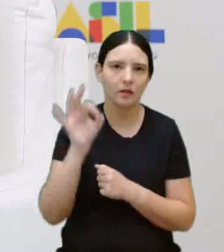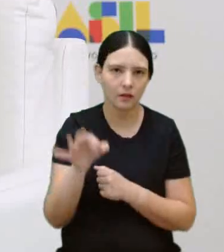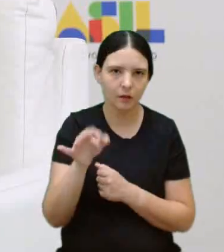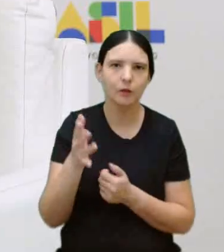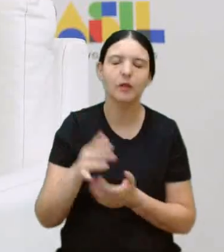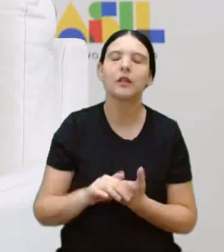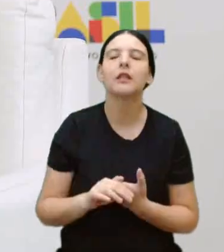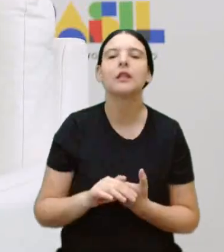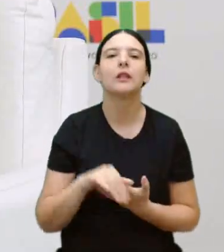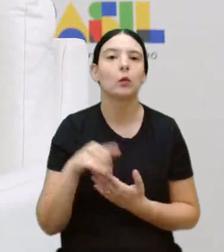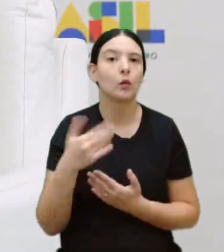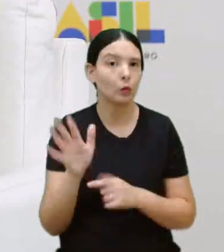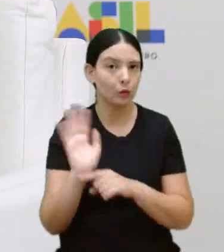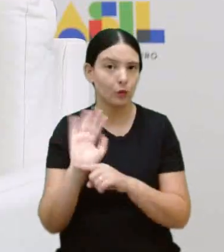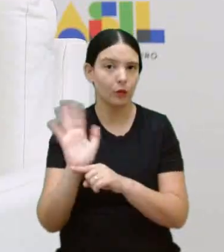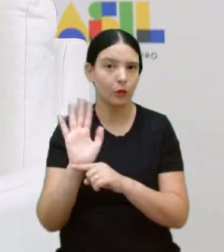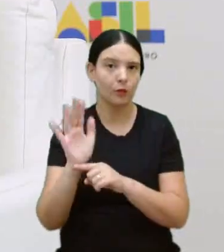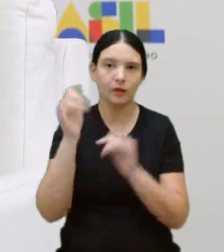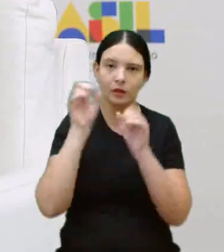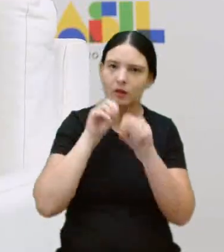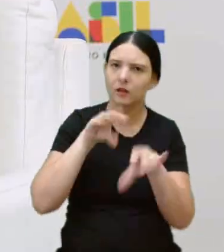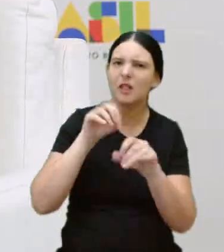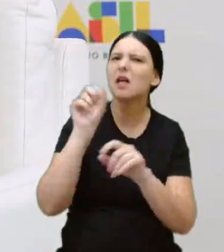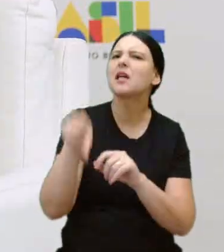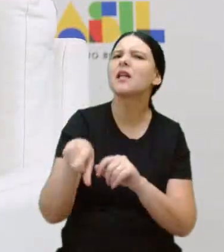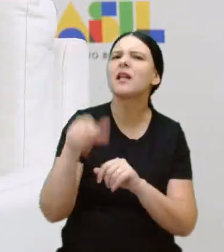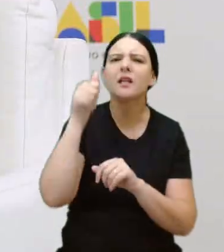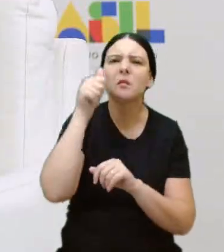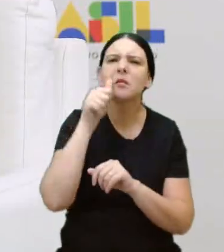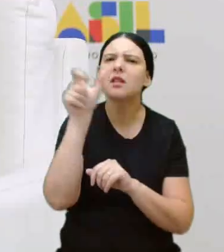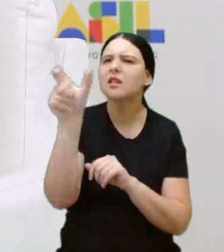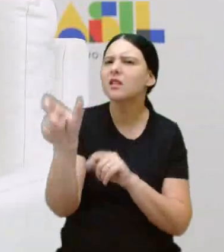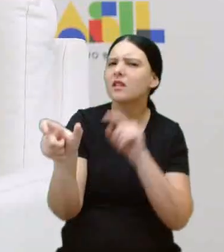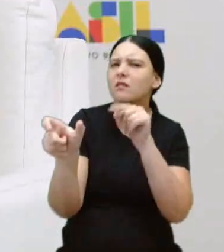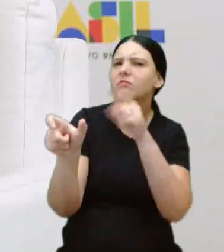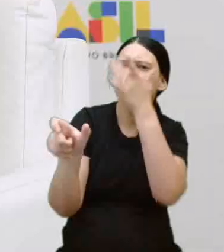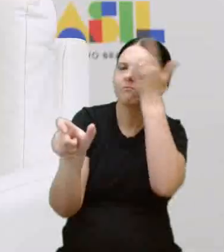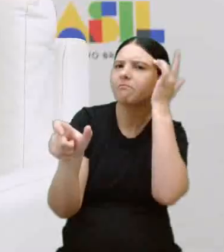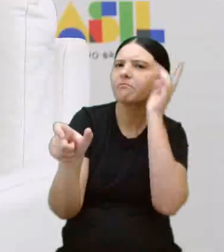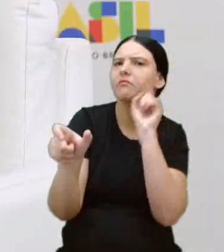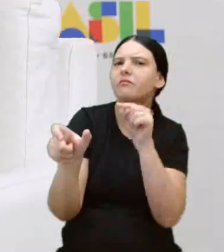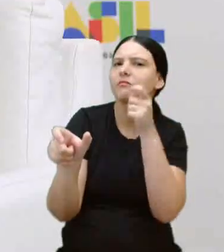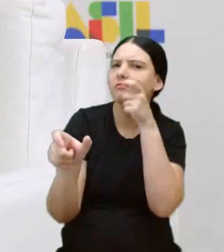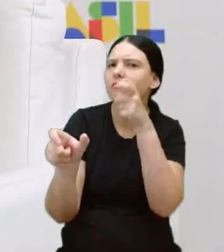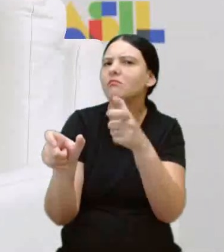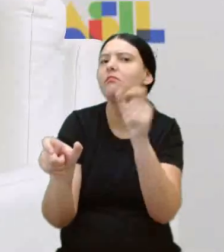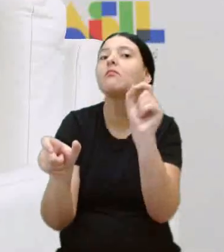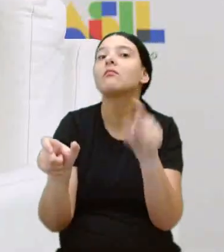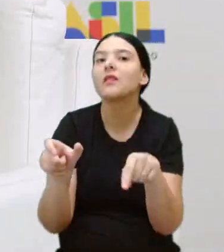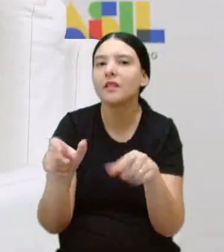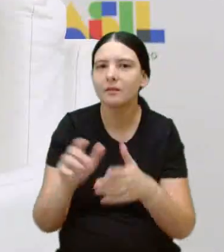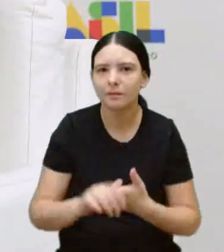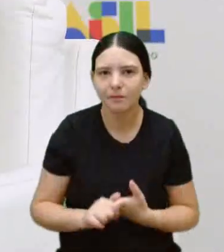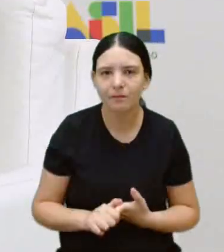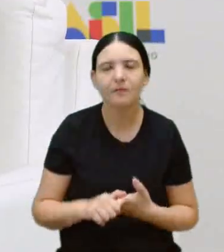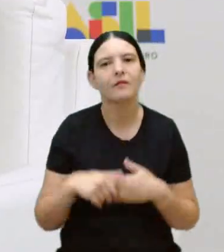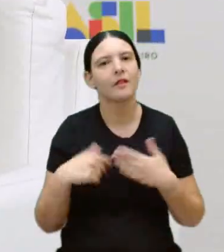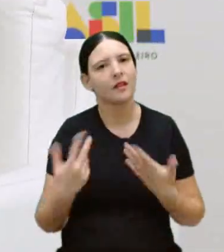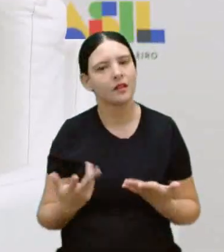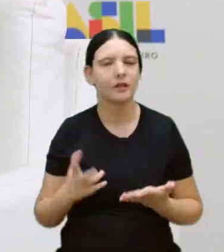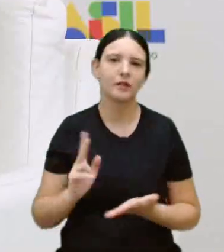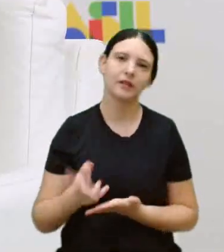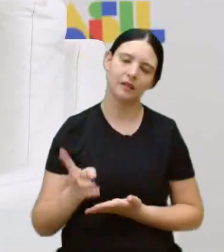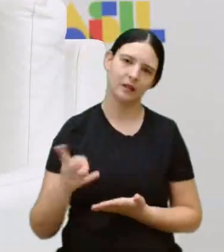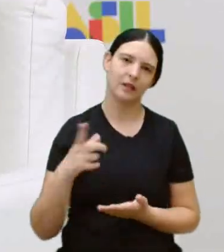um filme, ele está dizendo assim, quem é aquela menina, aquele menino, aquela pessoa que é interessante. Então, as comédias românticas têm a ver com essa modulação